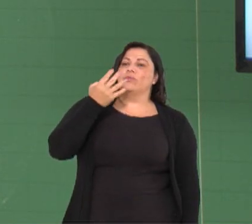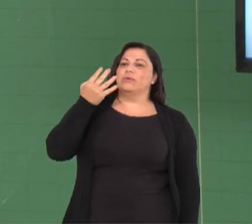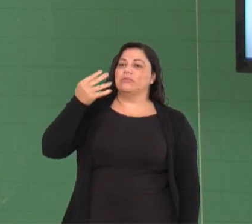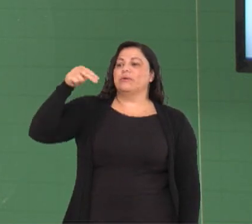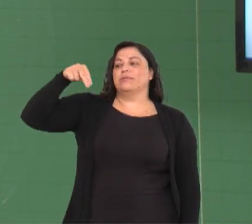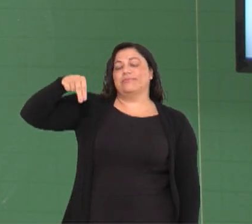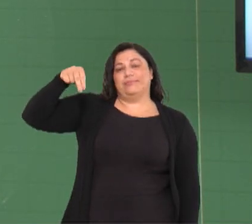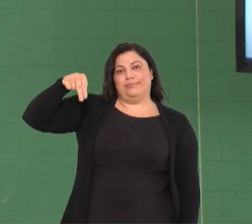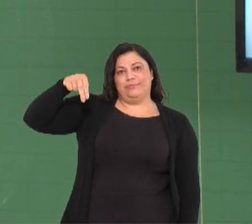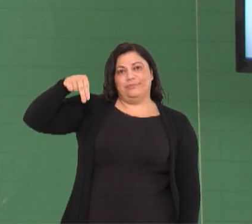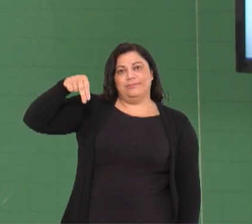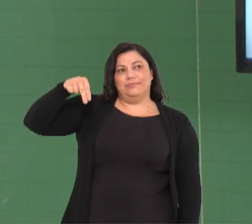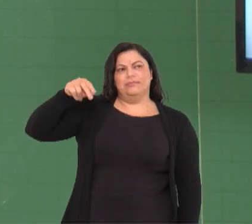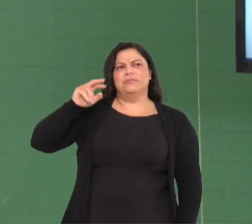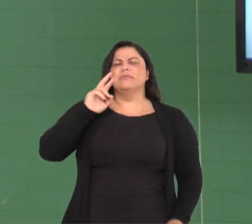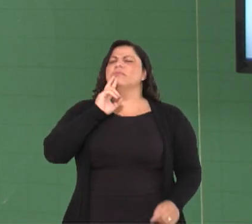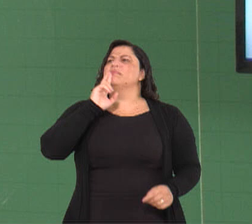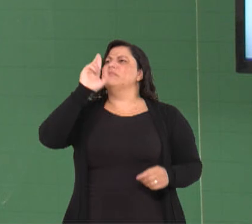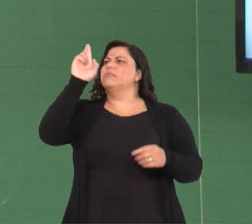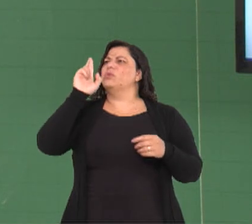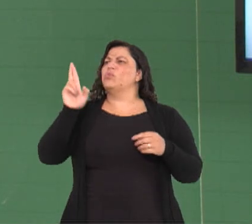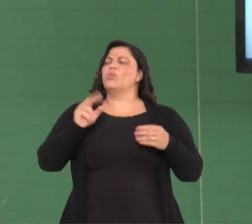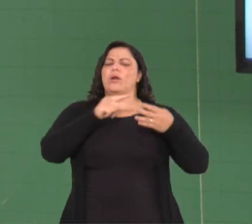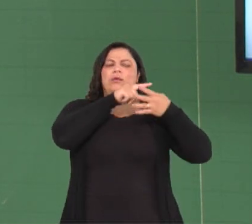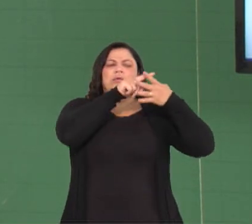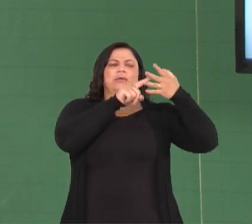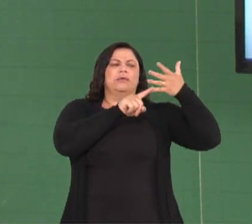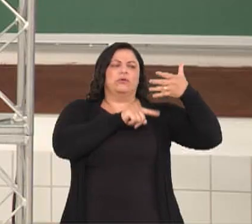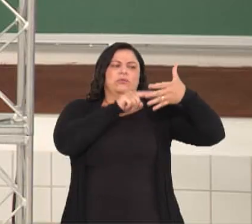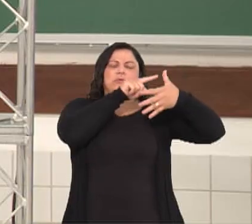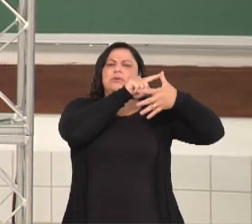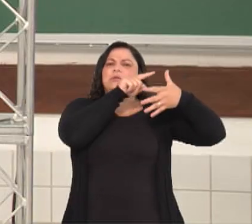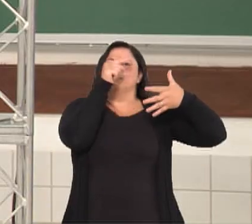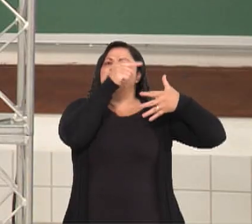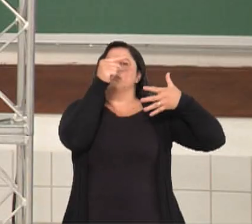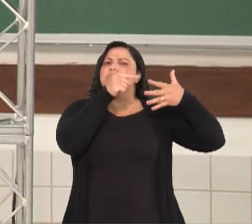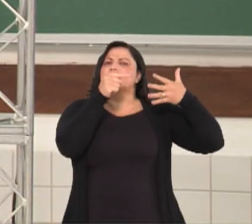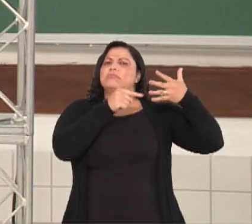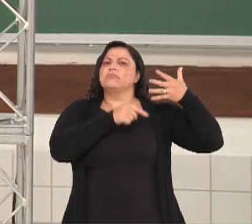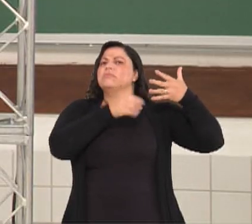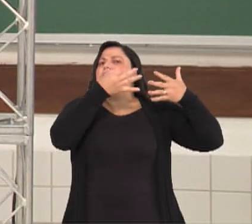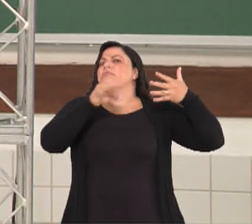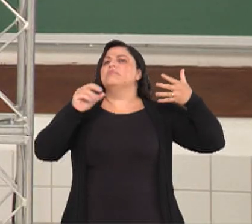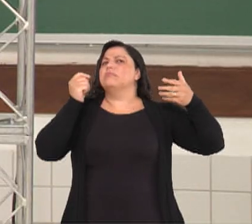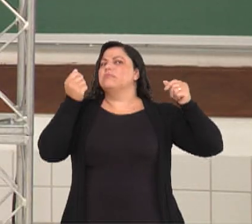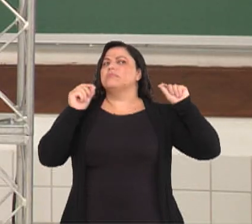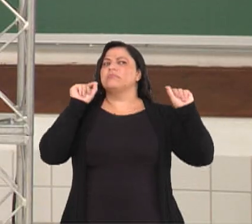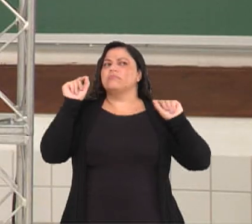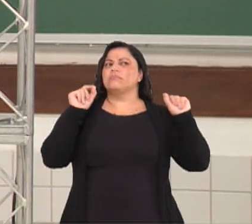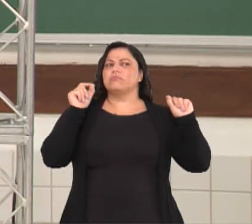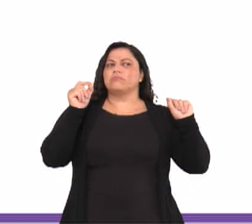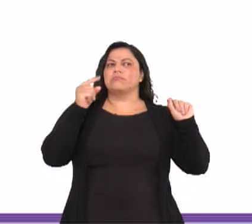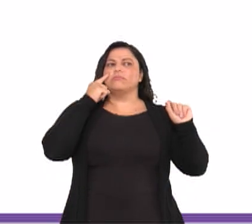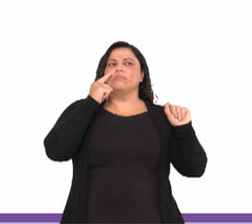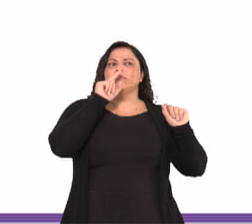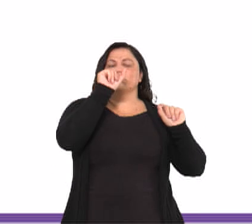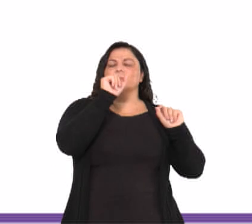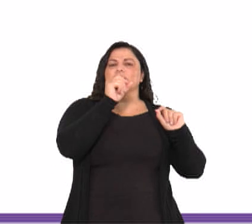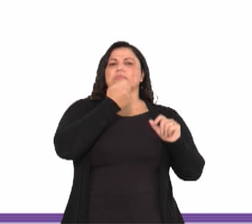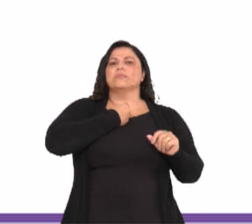0,144. Vamos ver qual alternativa seria a correta ali no exercício. Então, analisando a número